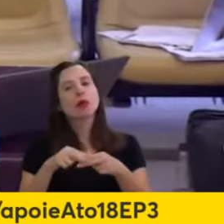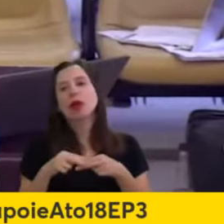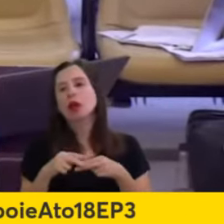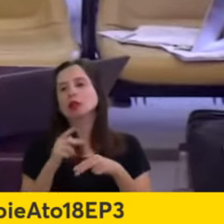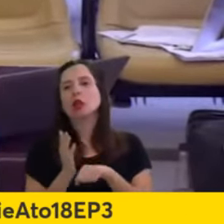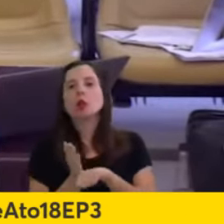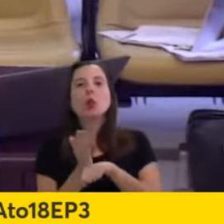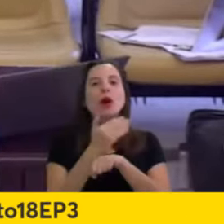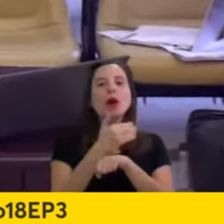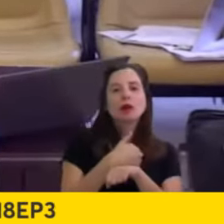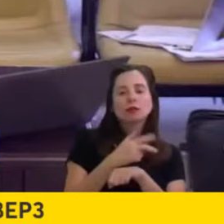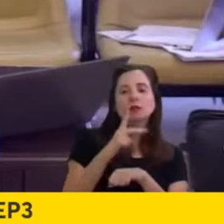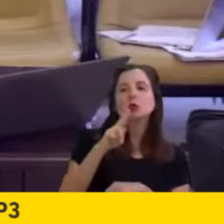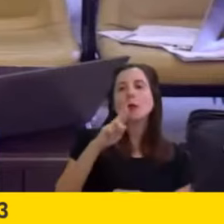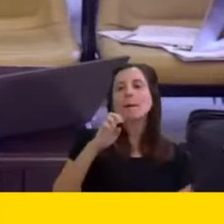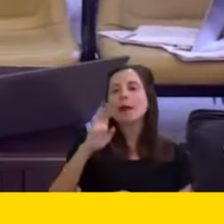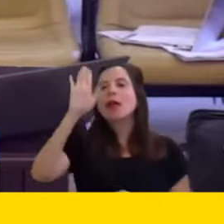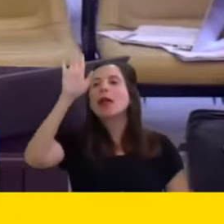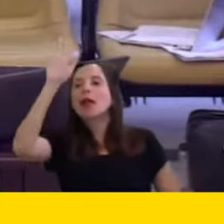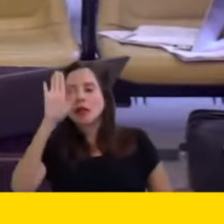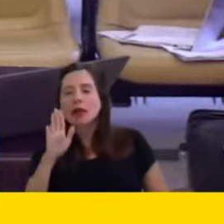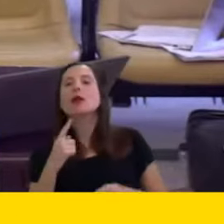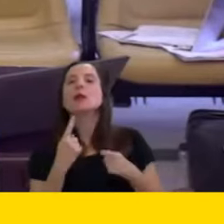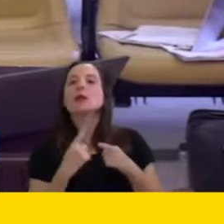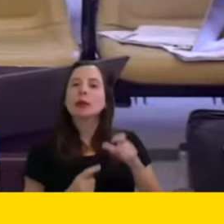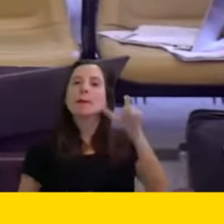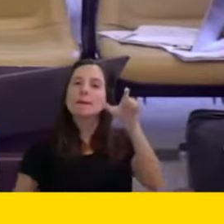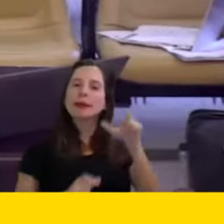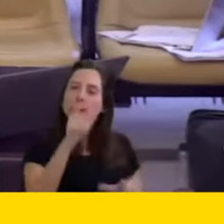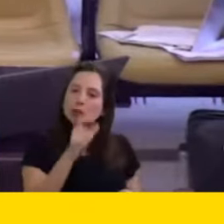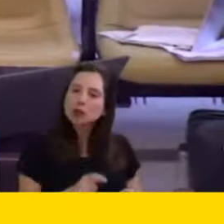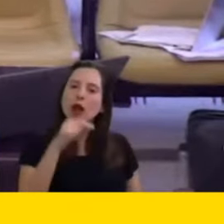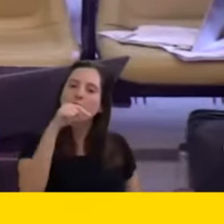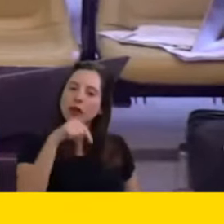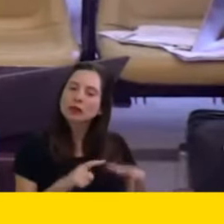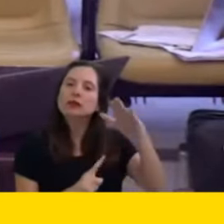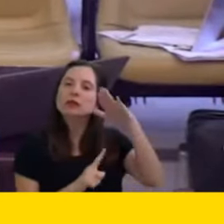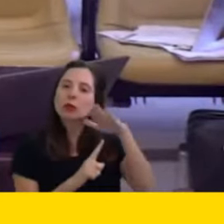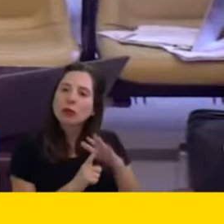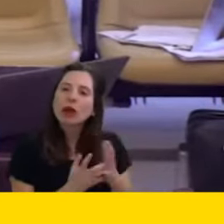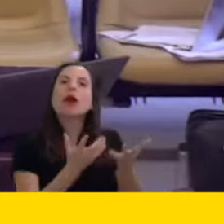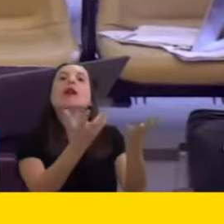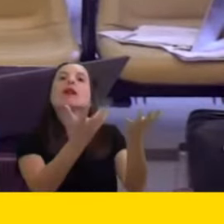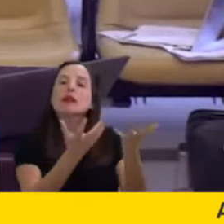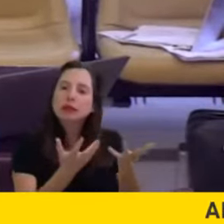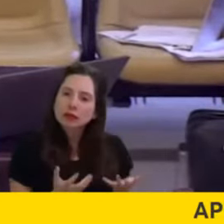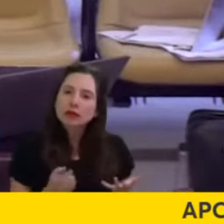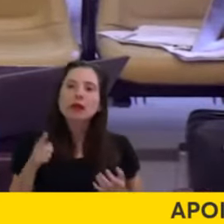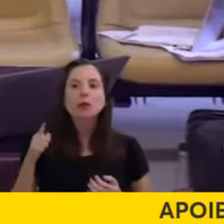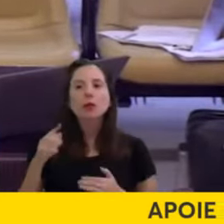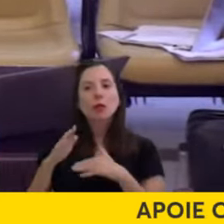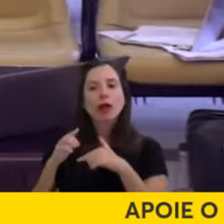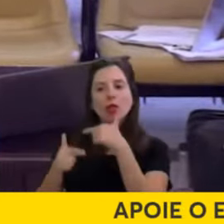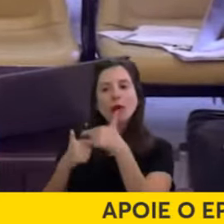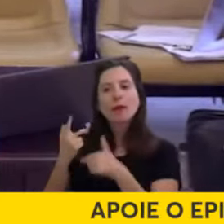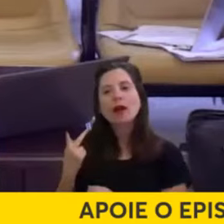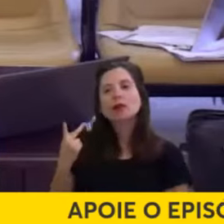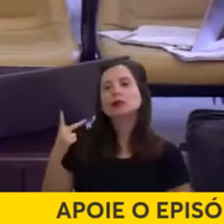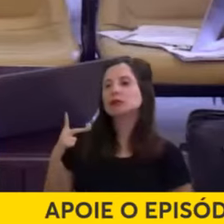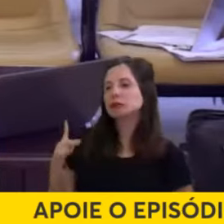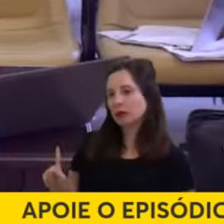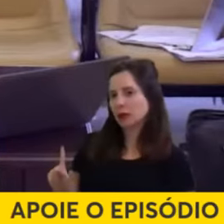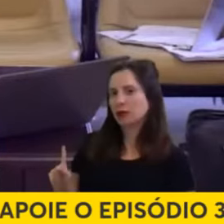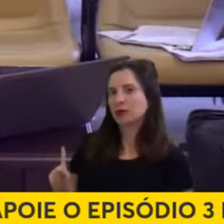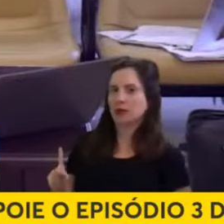porque o Paranaense assim queria elegê-lo por conta de touro histórico de combate à corrupção e assim foi feito Portanto o que se pretende